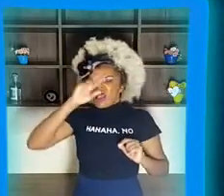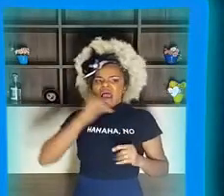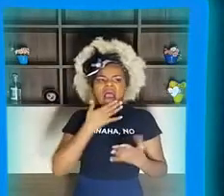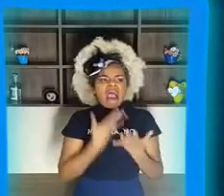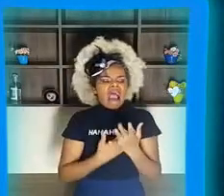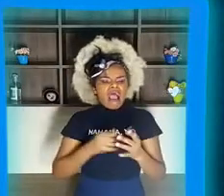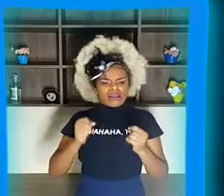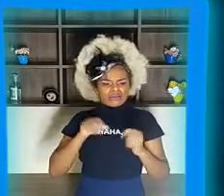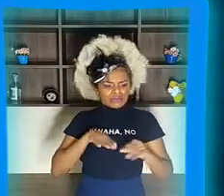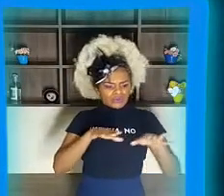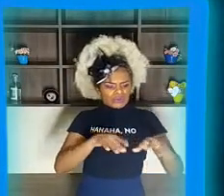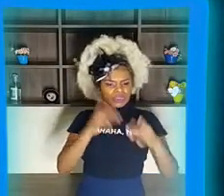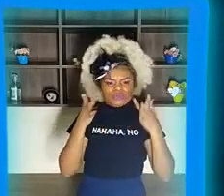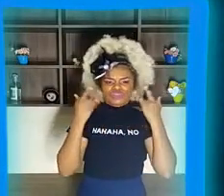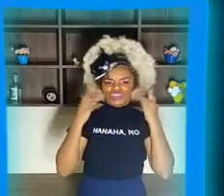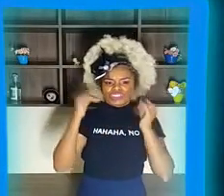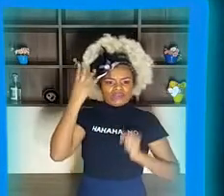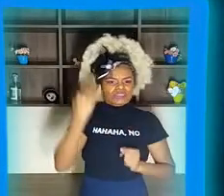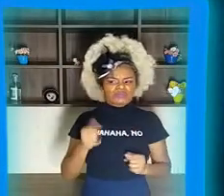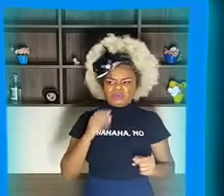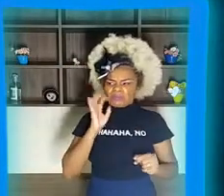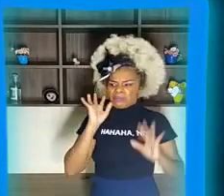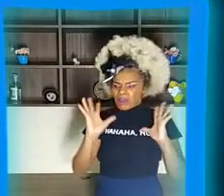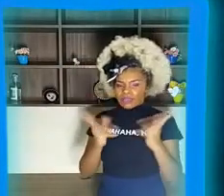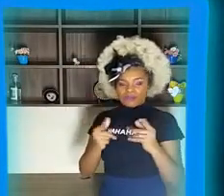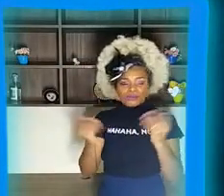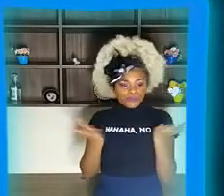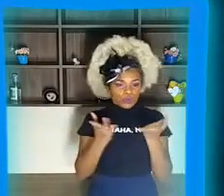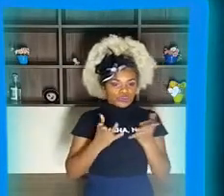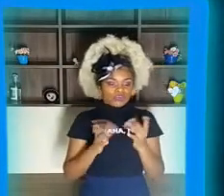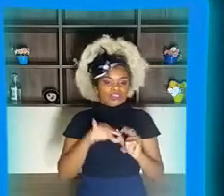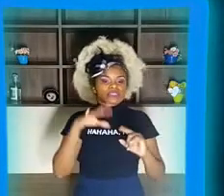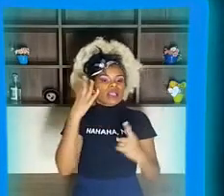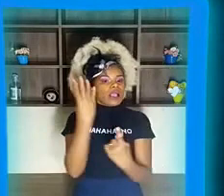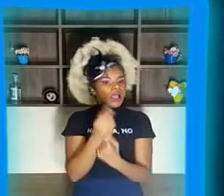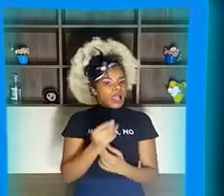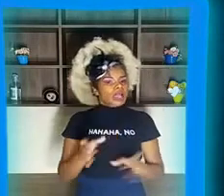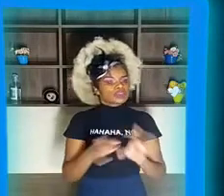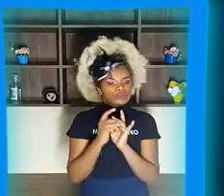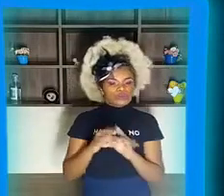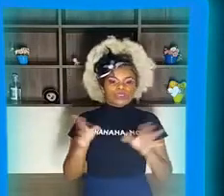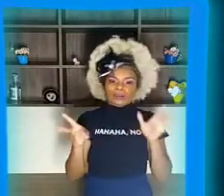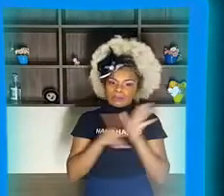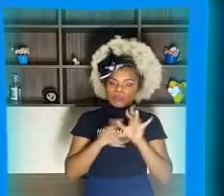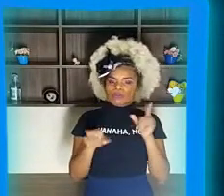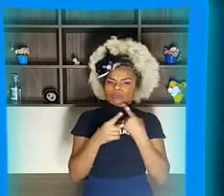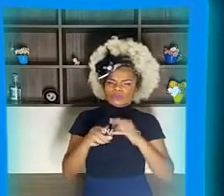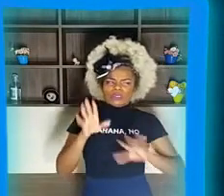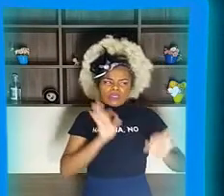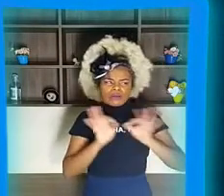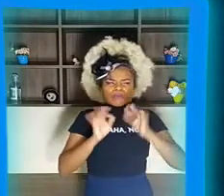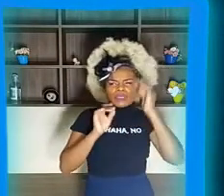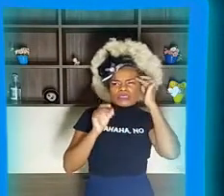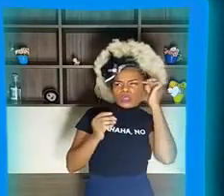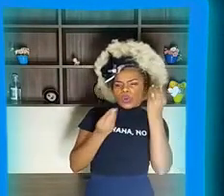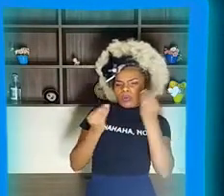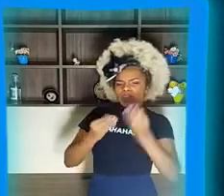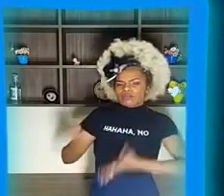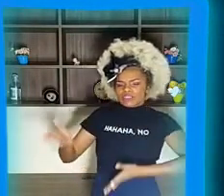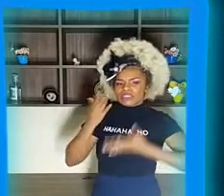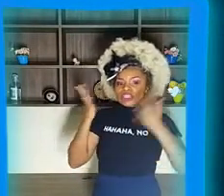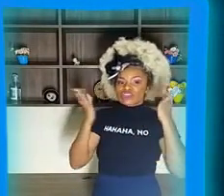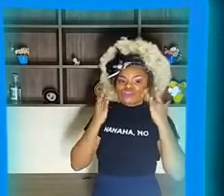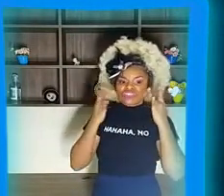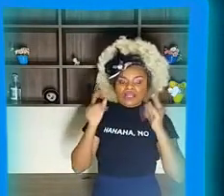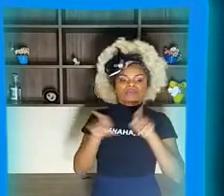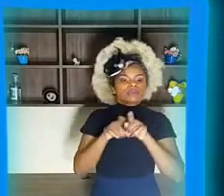é maravilhoso também. Dessa vez a gente fez a Arte Uni voltado para a parte da música, mas a gente está estudando uma maneira de trazer também o teatro e a